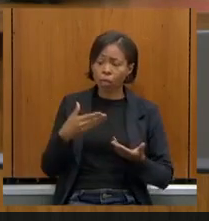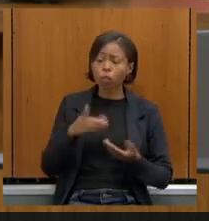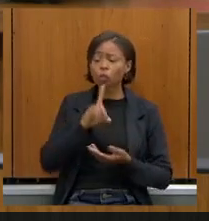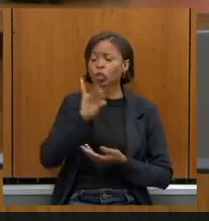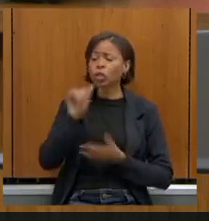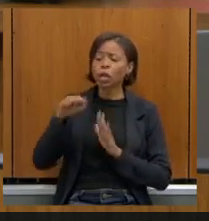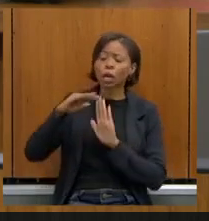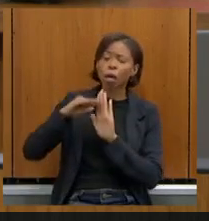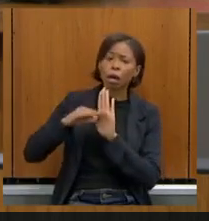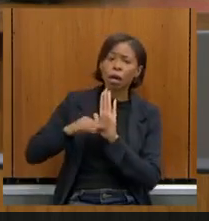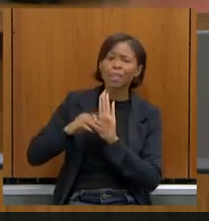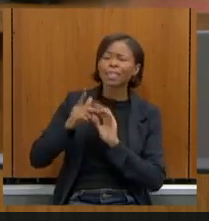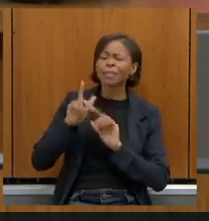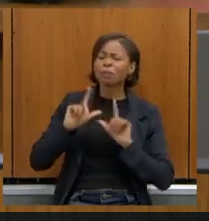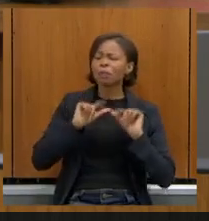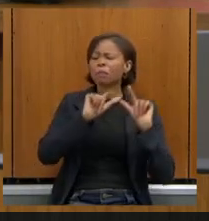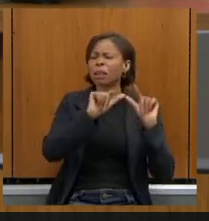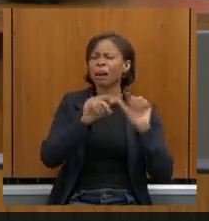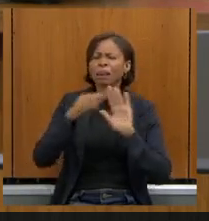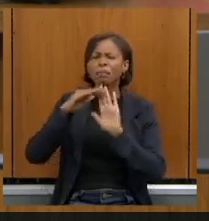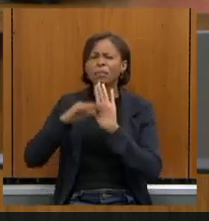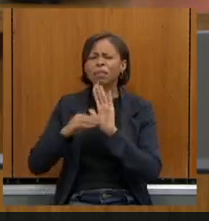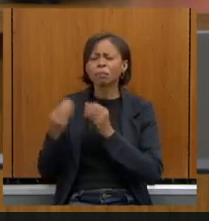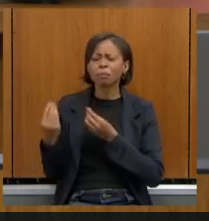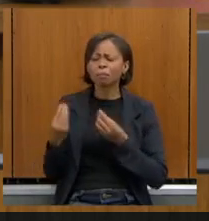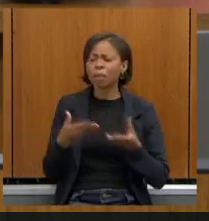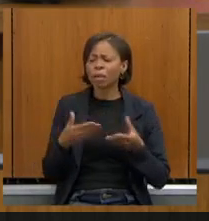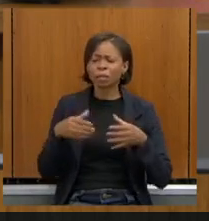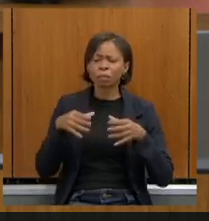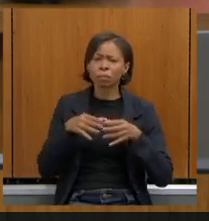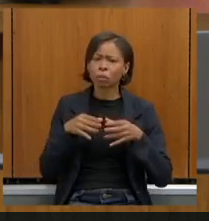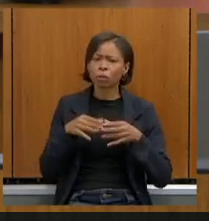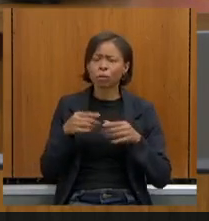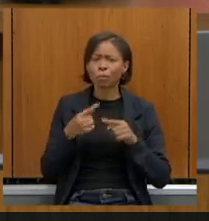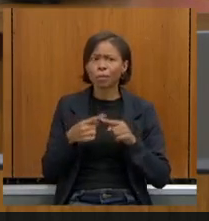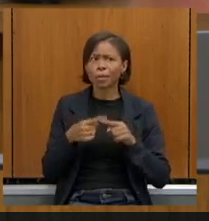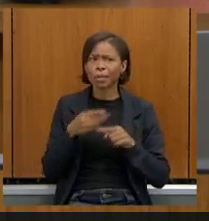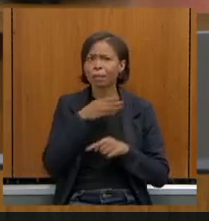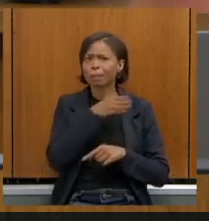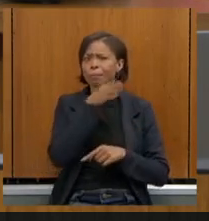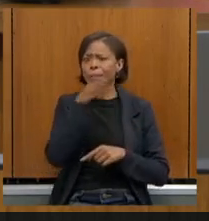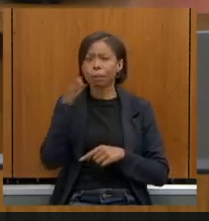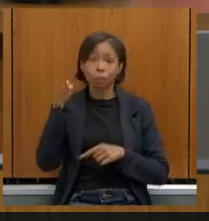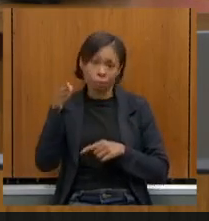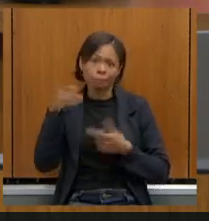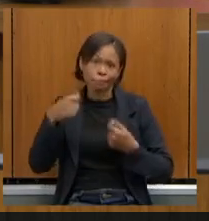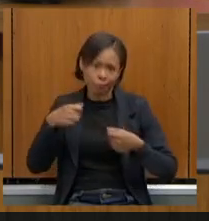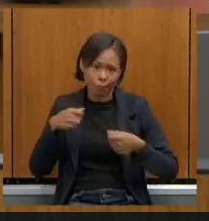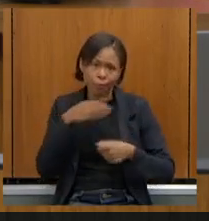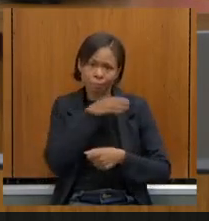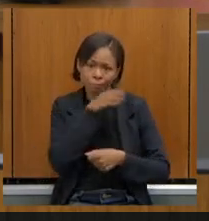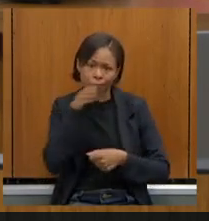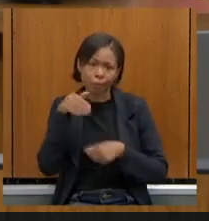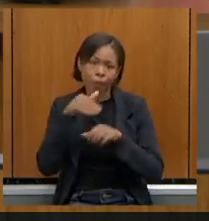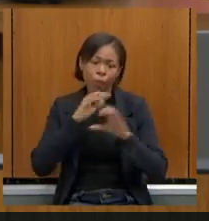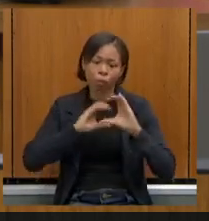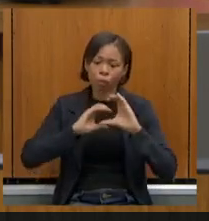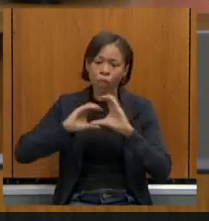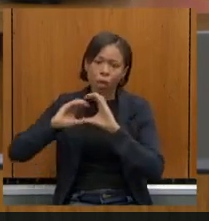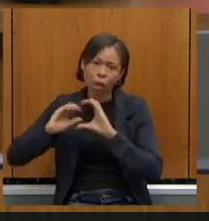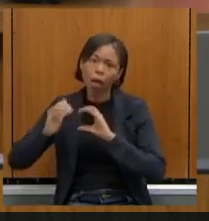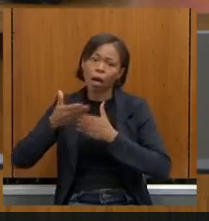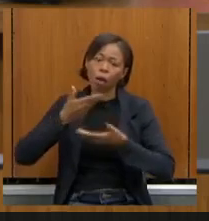dessas viagens, que eu realmente tenho andado muito, mas é porque se a gente não for lá e não conversar com o povo, a gente não sabe o que está acontecendo.